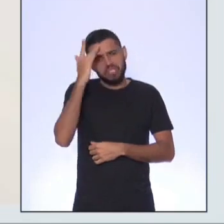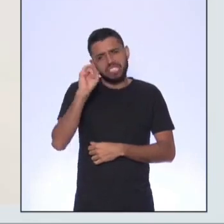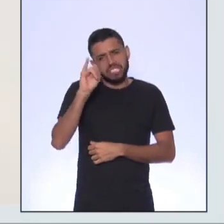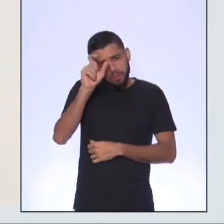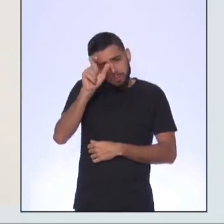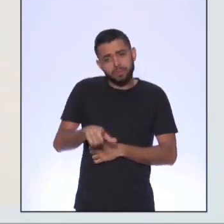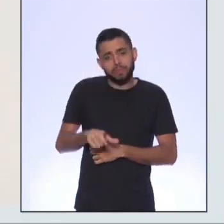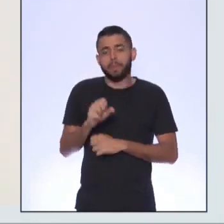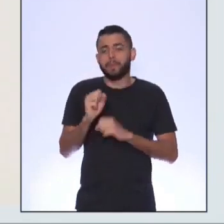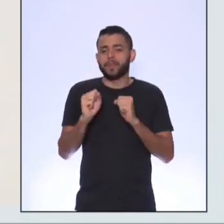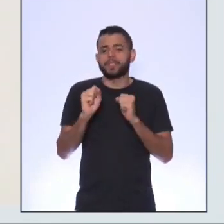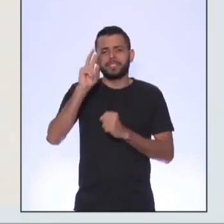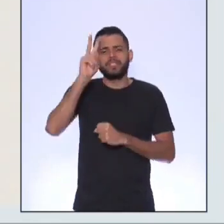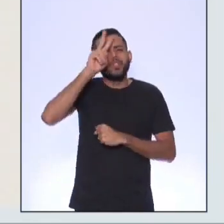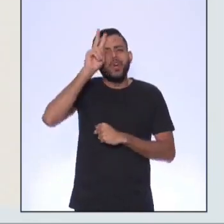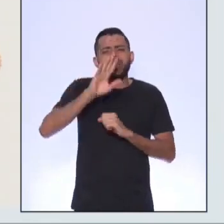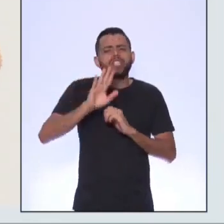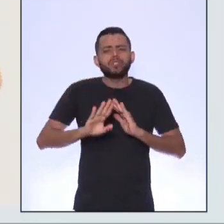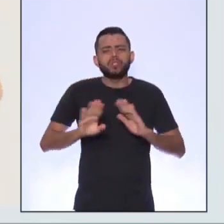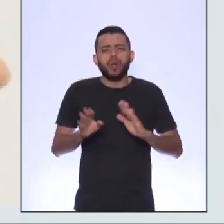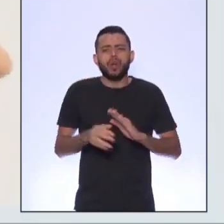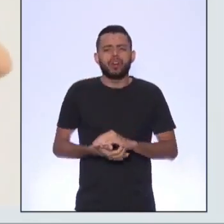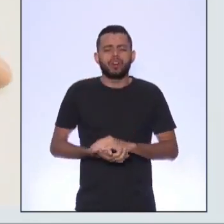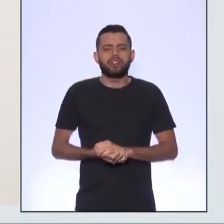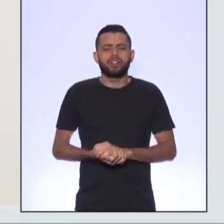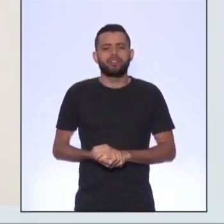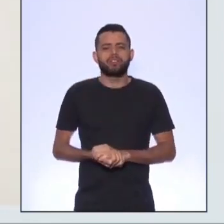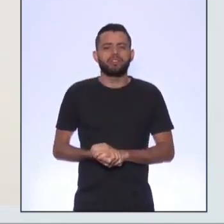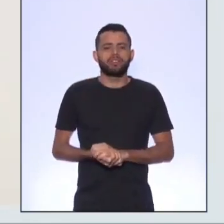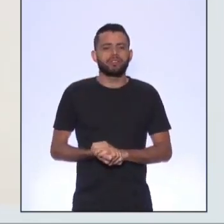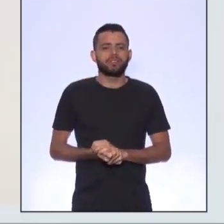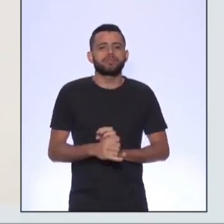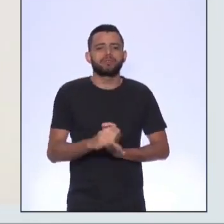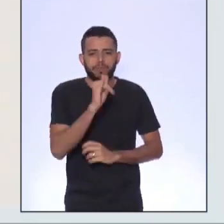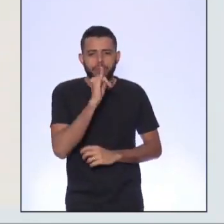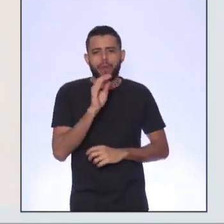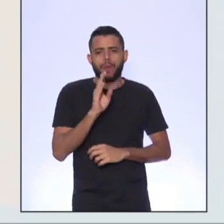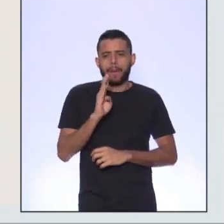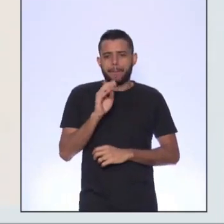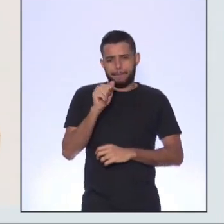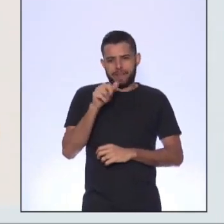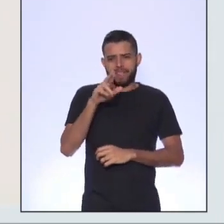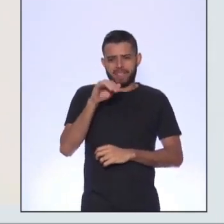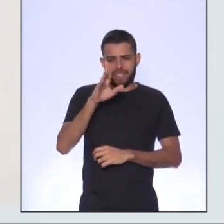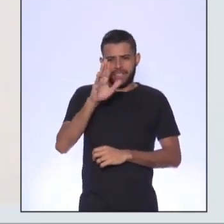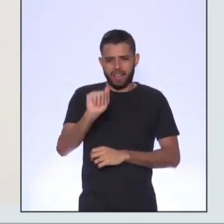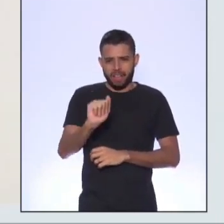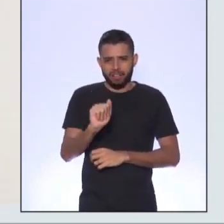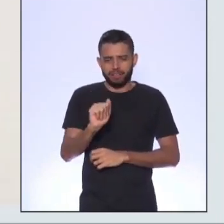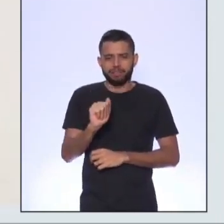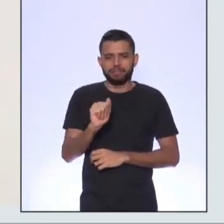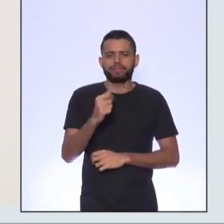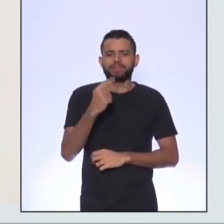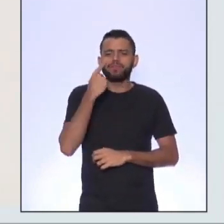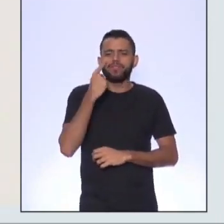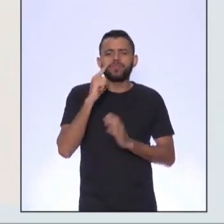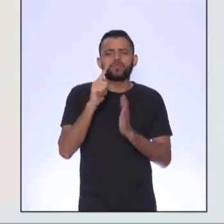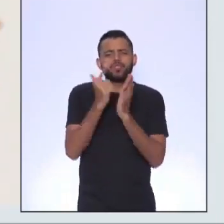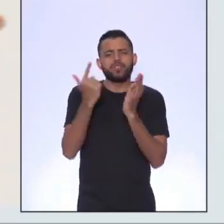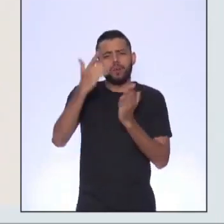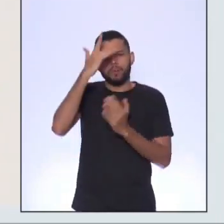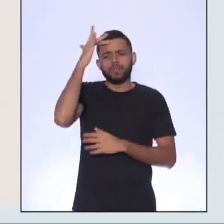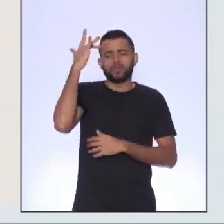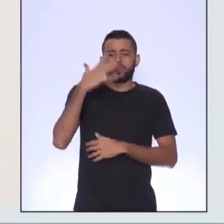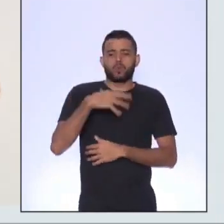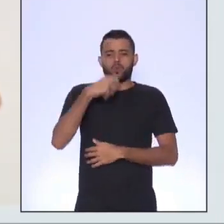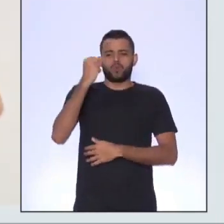pode ser ficção. Quer dizer, alguém... O Bandeira provavelmente viu uma notícia de jornal que alguém se